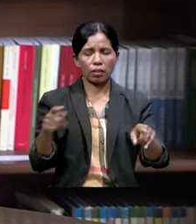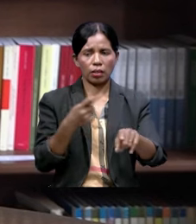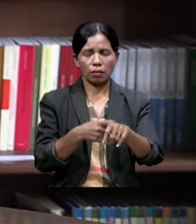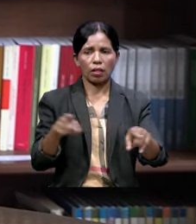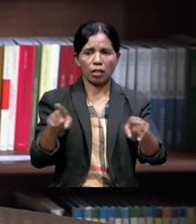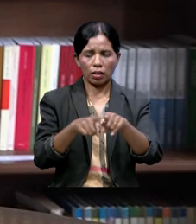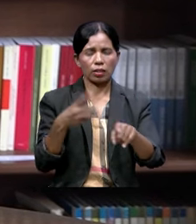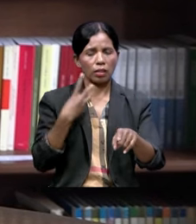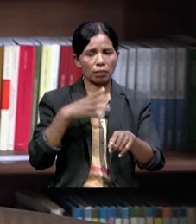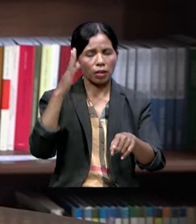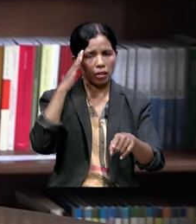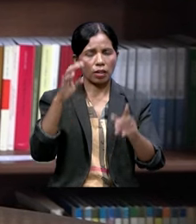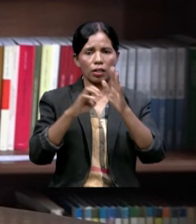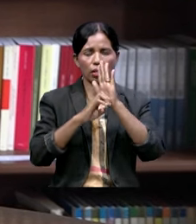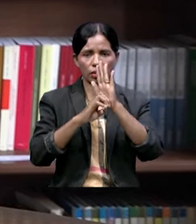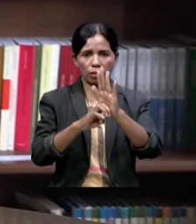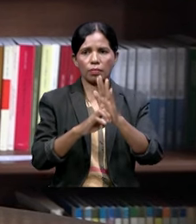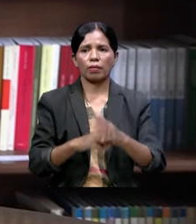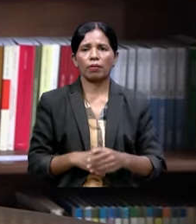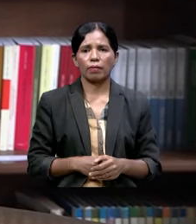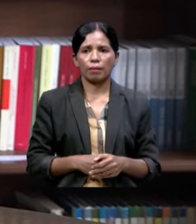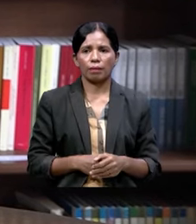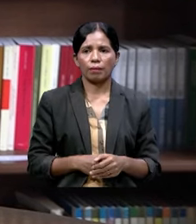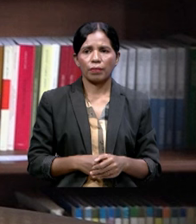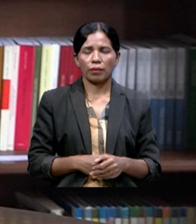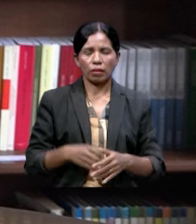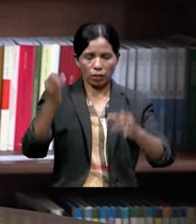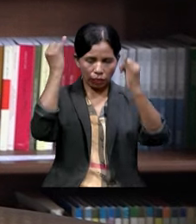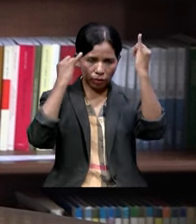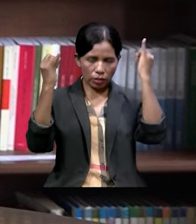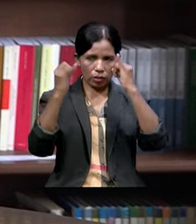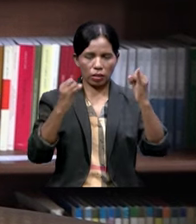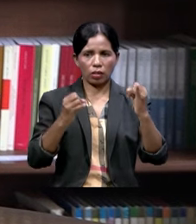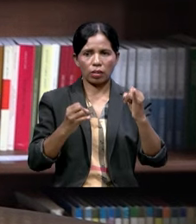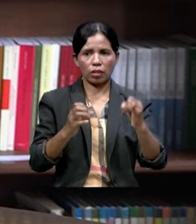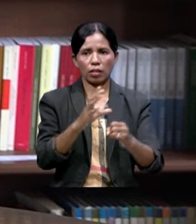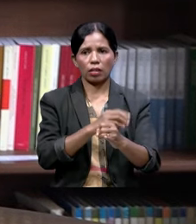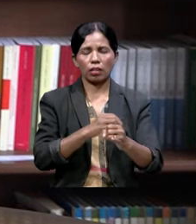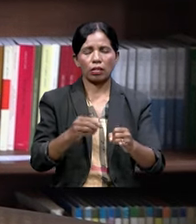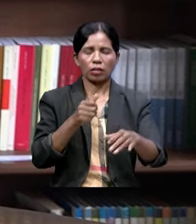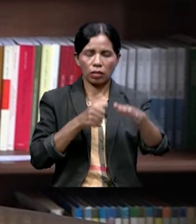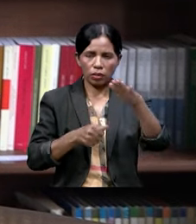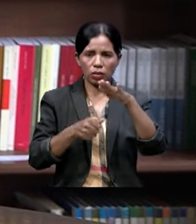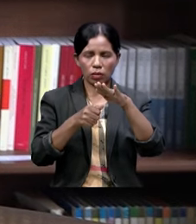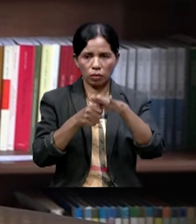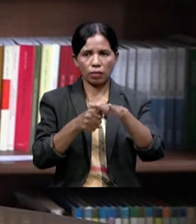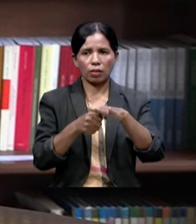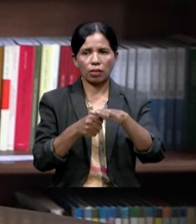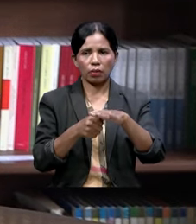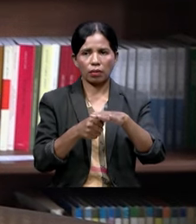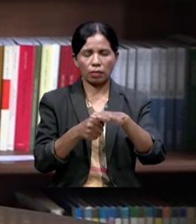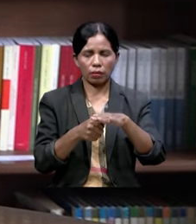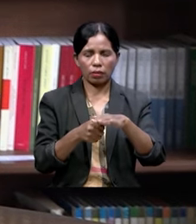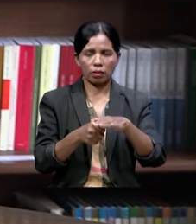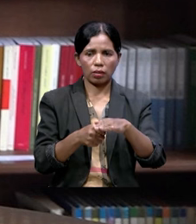ami considera por exemplo hanesan informasaun confidencial ka segredo balu ne bema ka